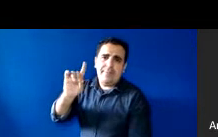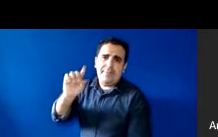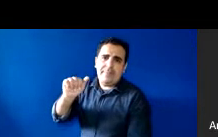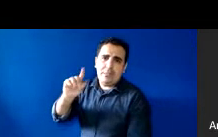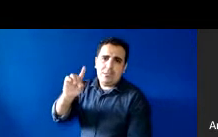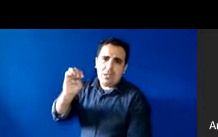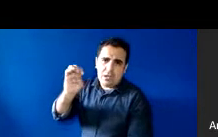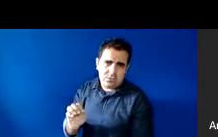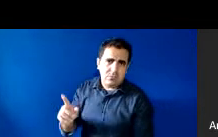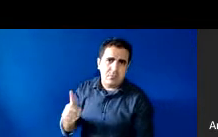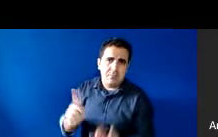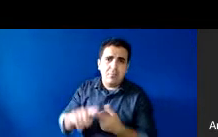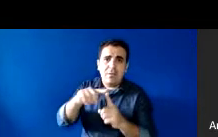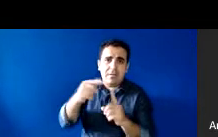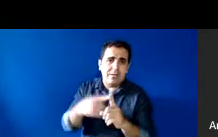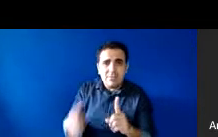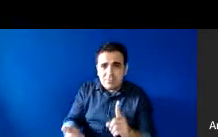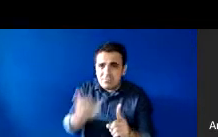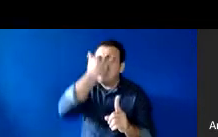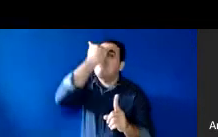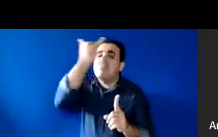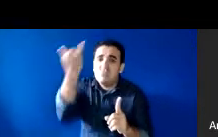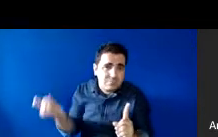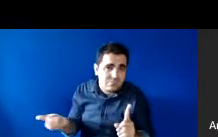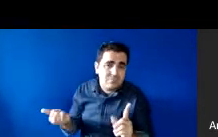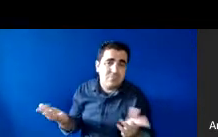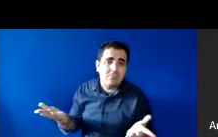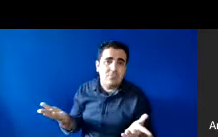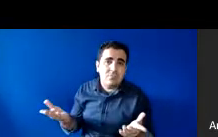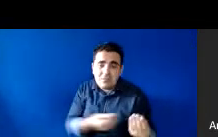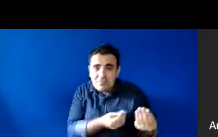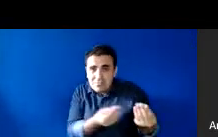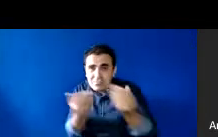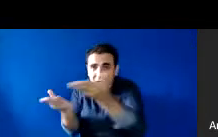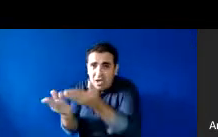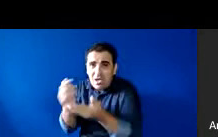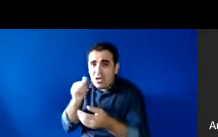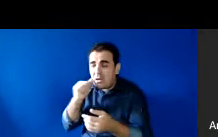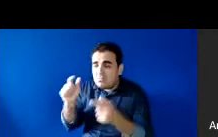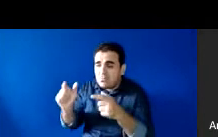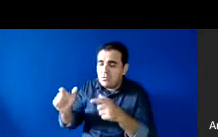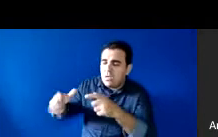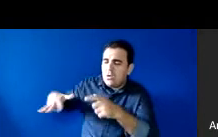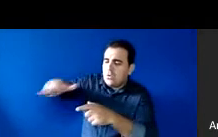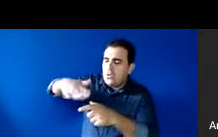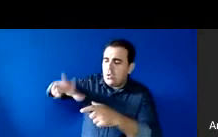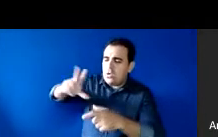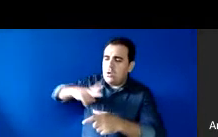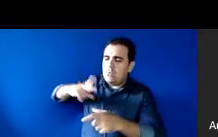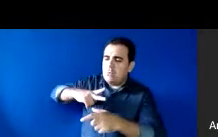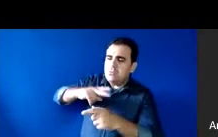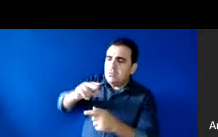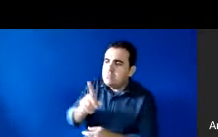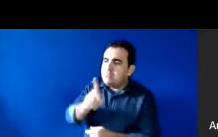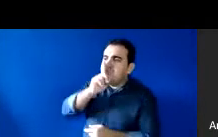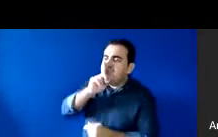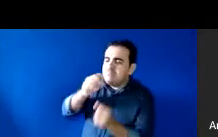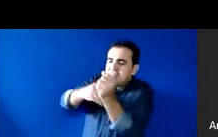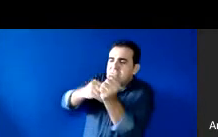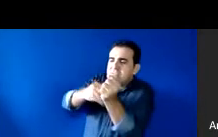gravidez inoportuna, ofertar a ela esse espaço privativo, sigiloso,